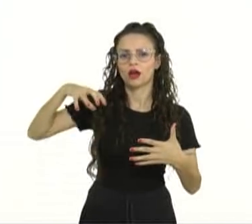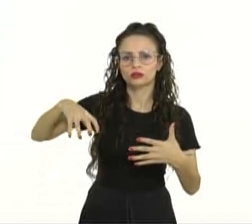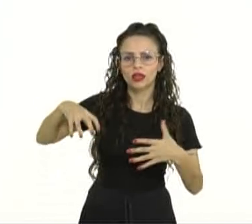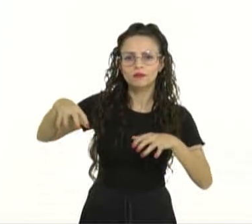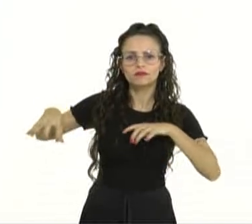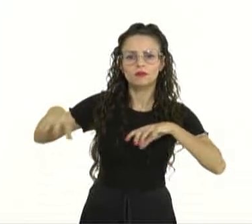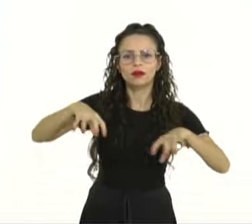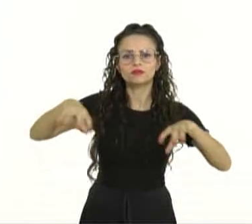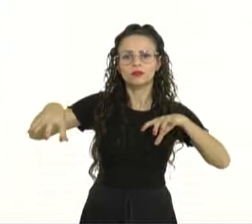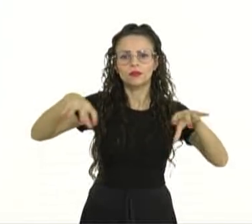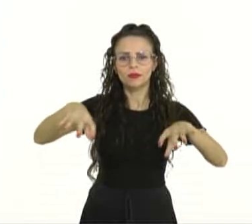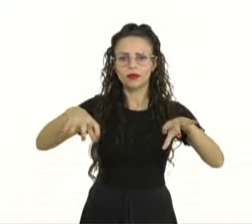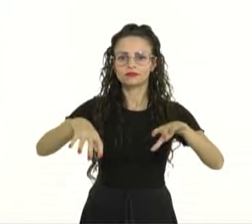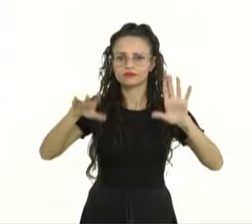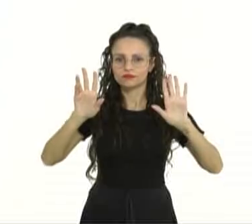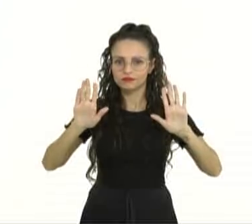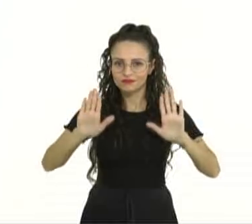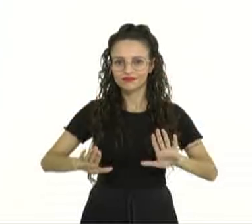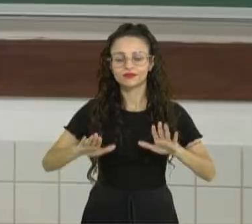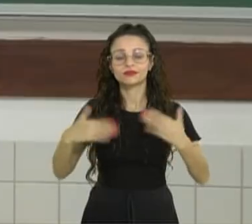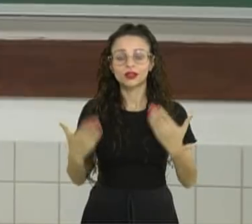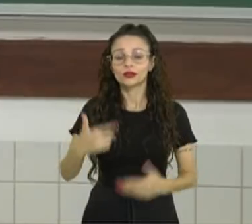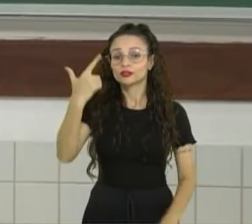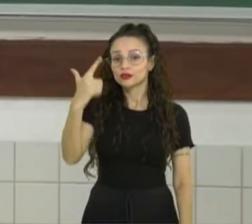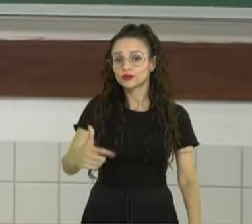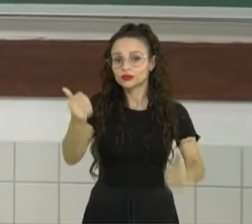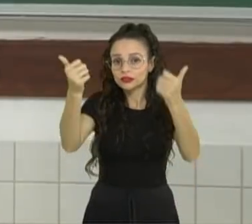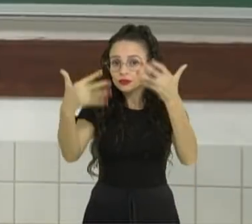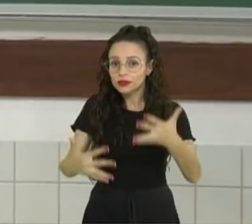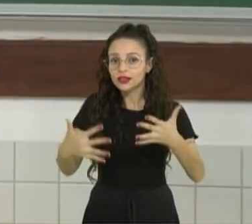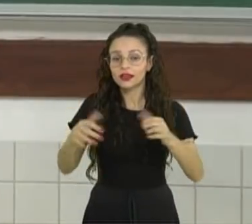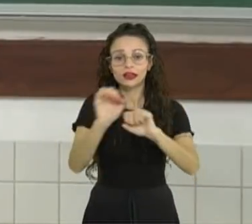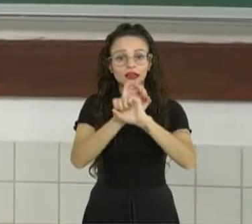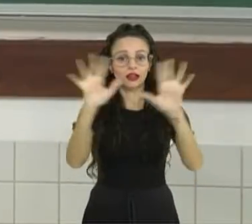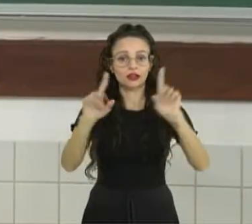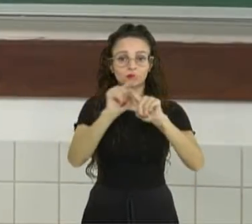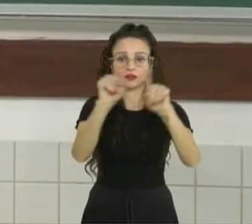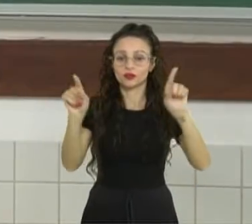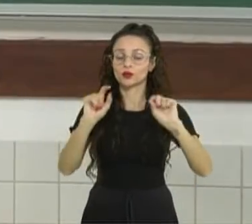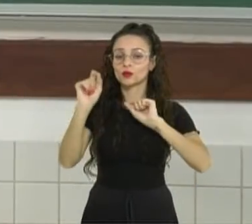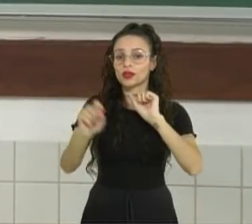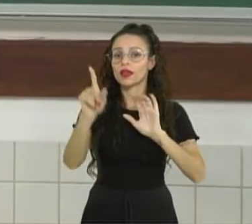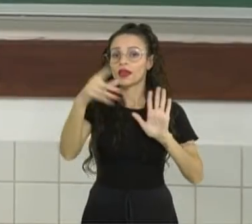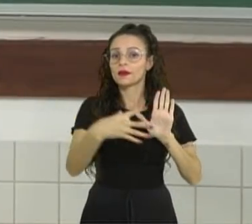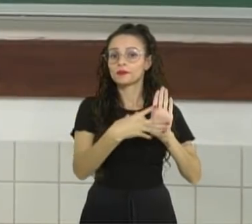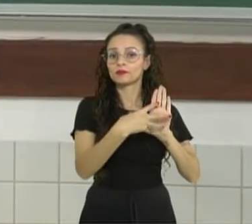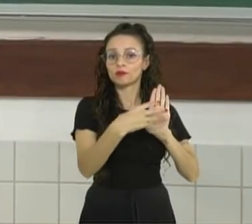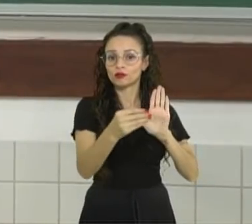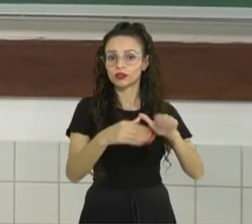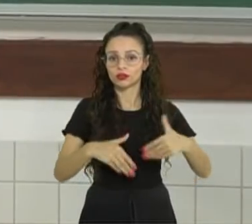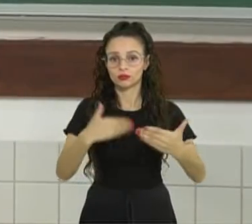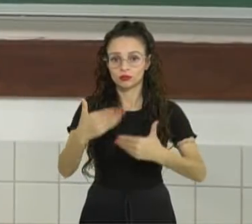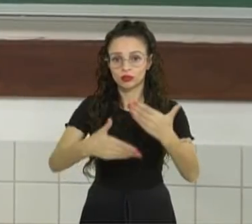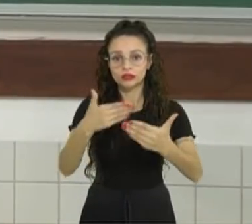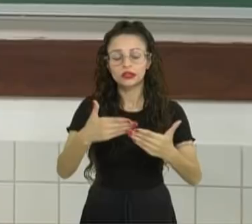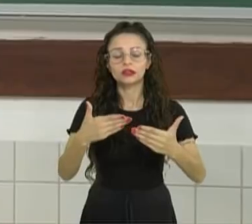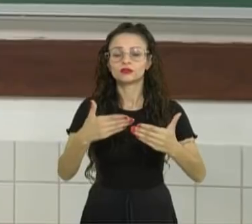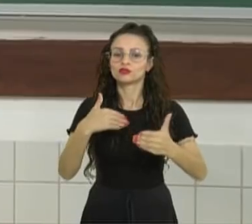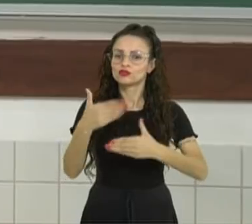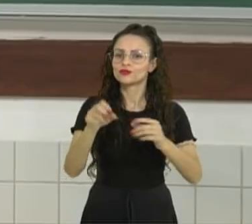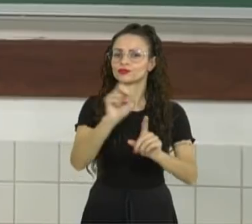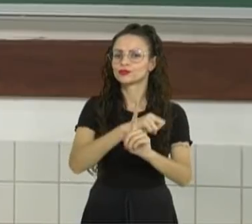de moradias fixas dos seres humanos. Novamente, é bom deixar bem claro para vocês, é um modelo de processo de